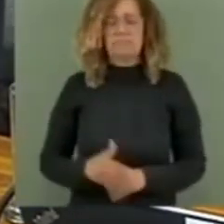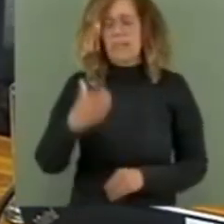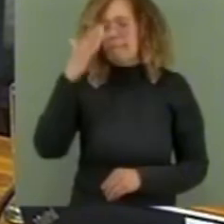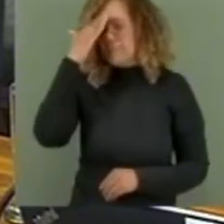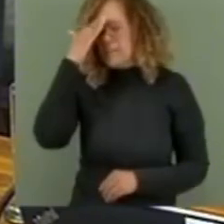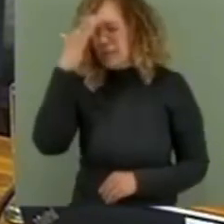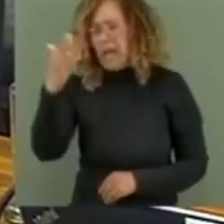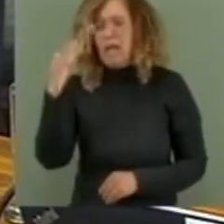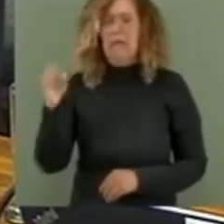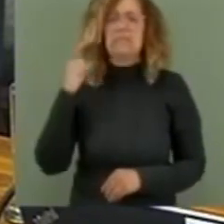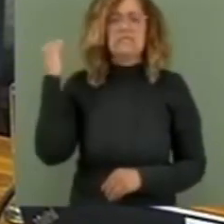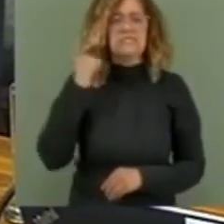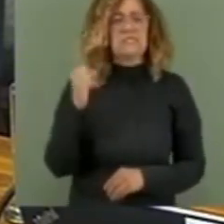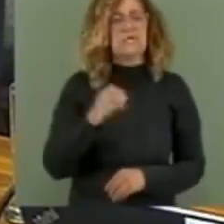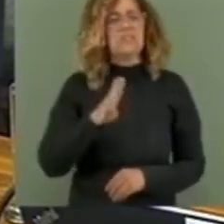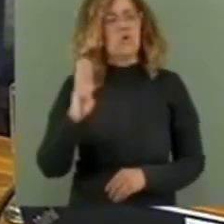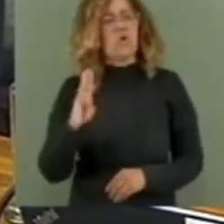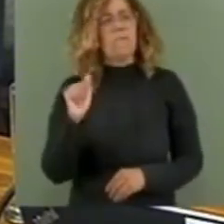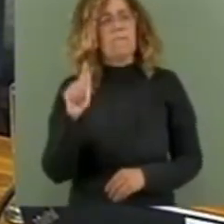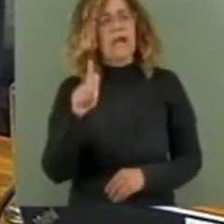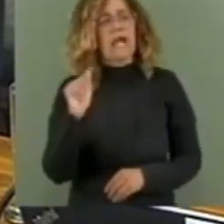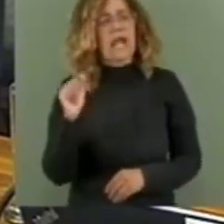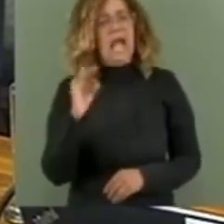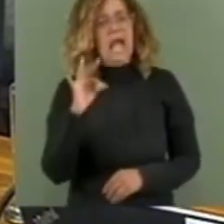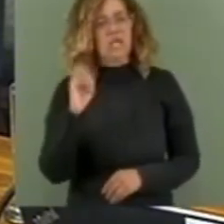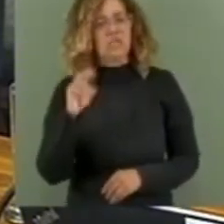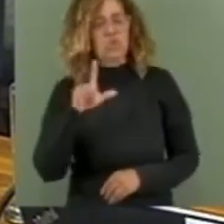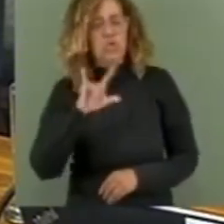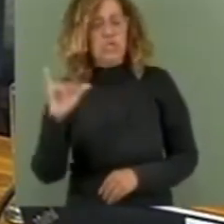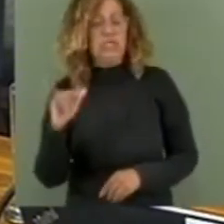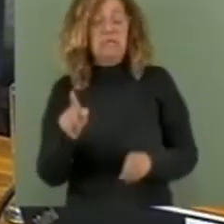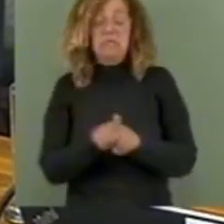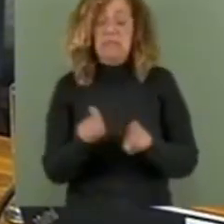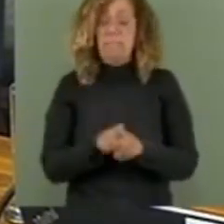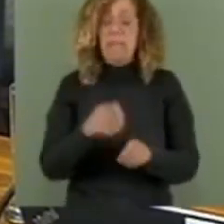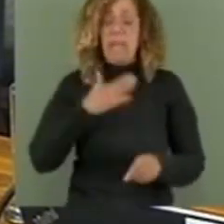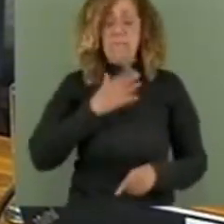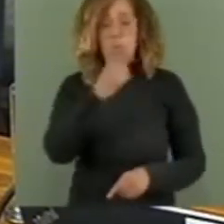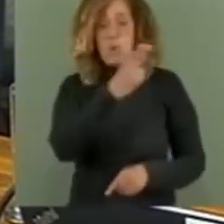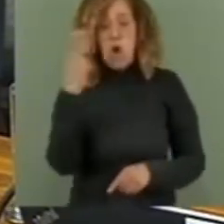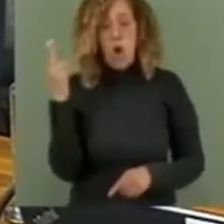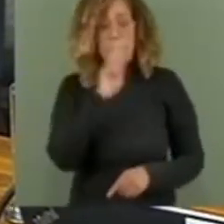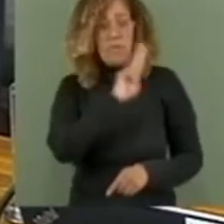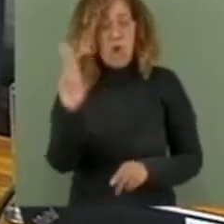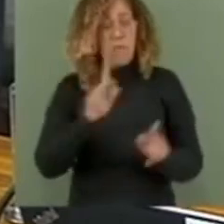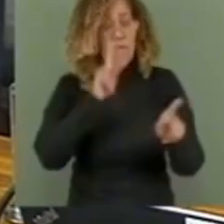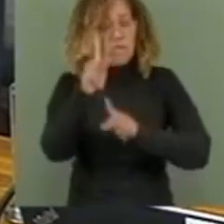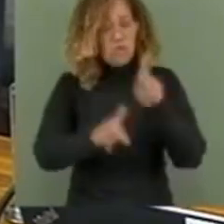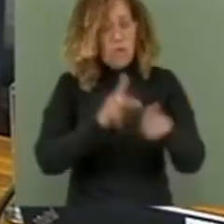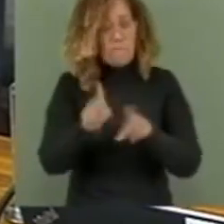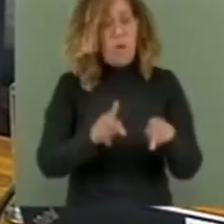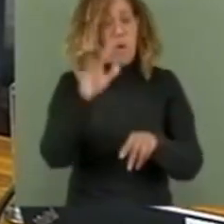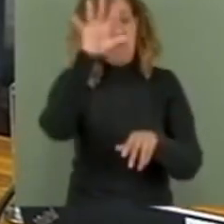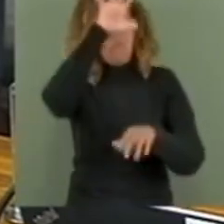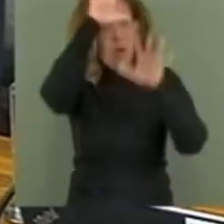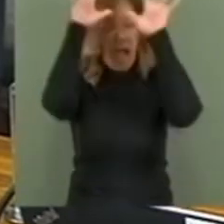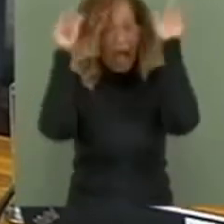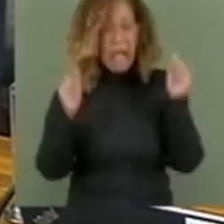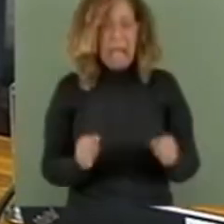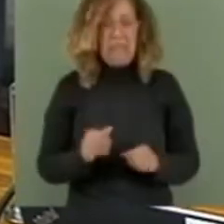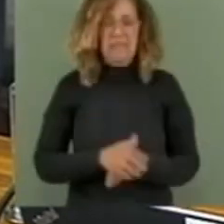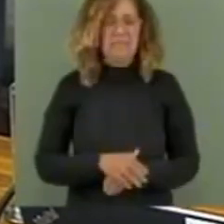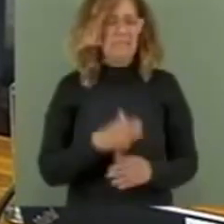obrigado Muitíssimo obrigado em em meu nome em nome do povo do Acre nós agradecemos aquela divergência com o colega não tem nada a